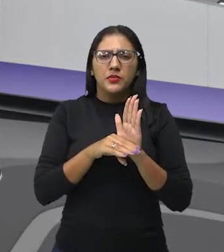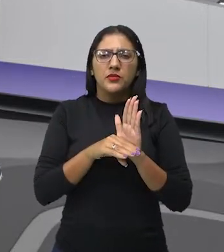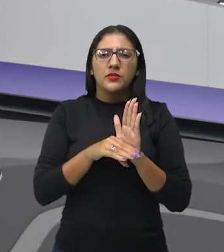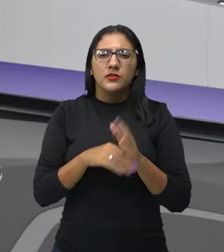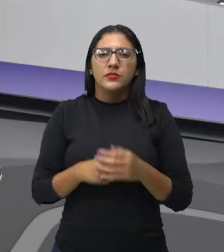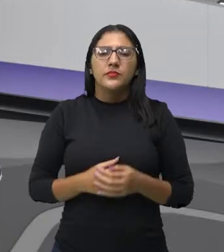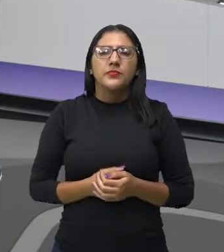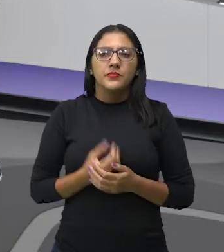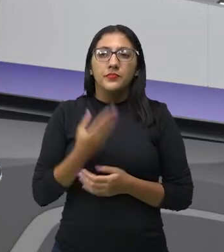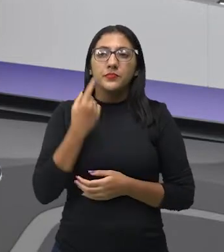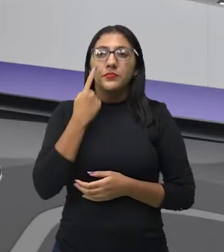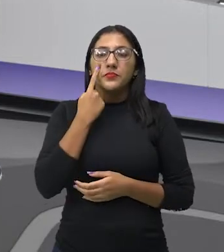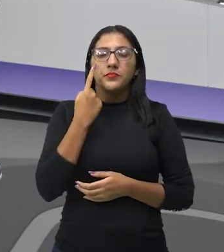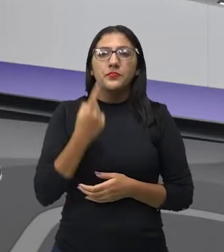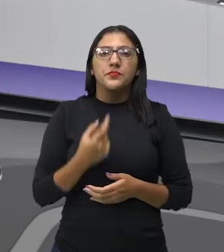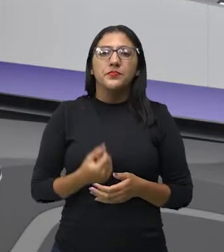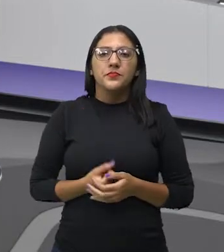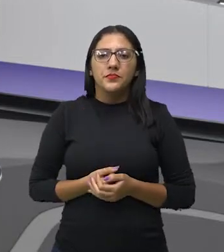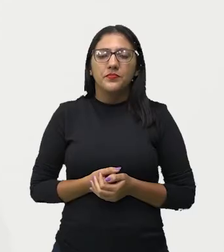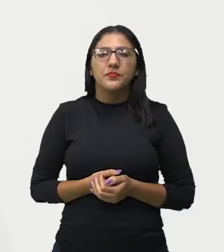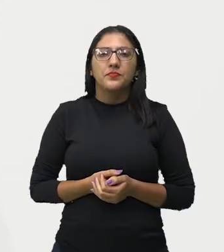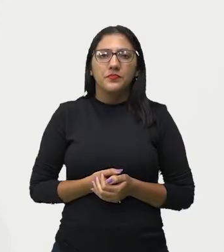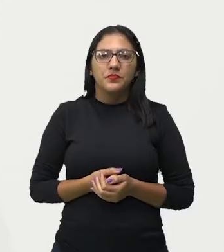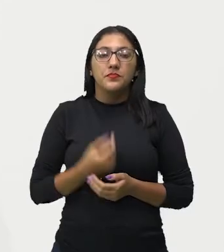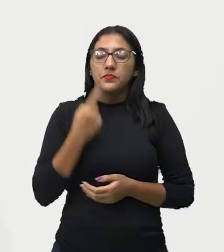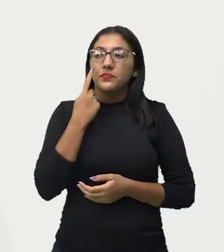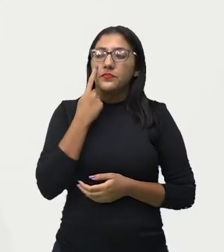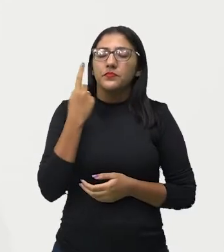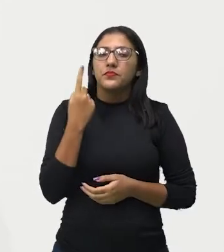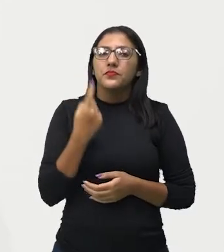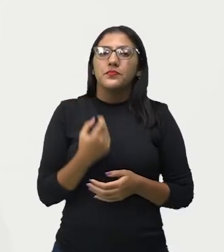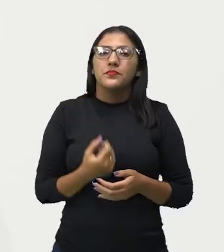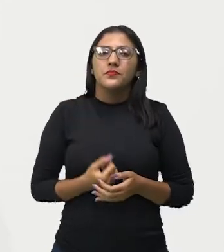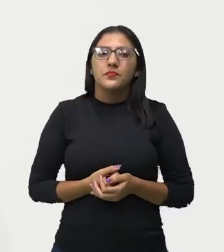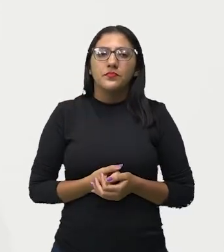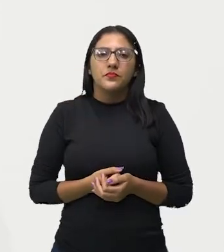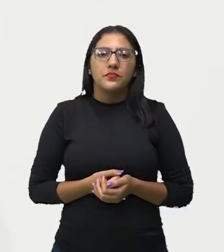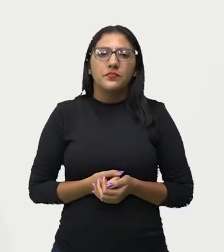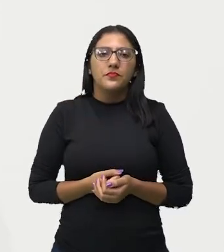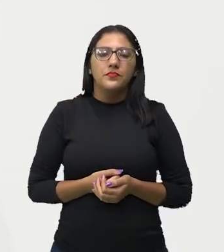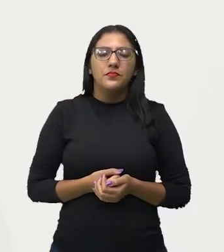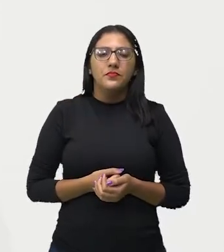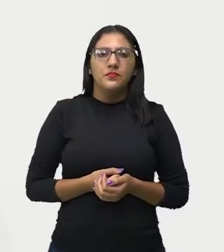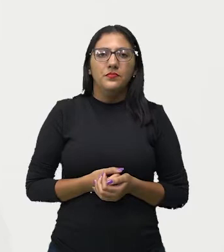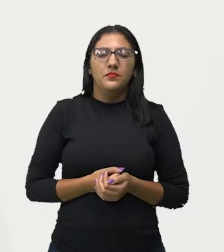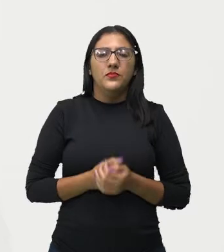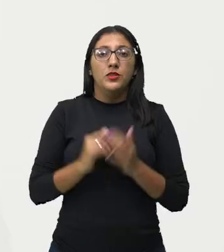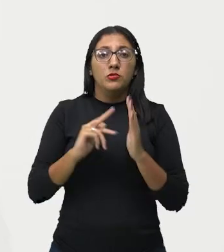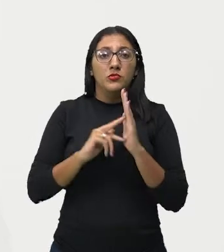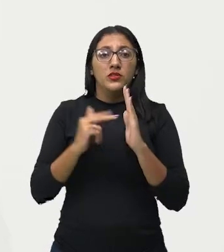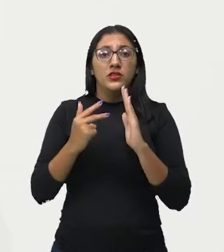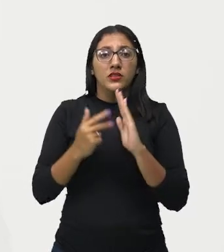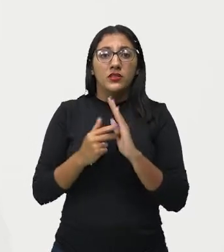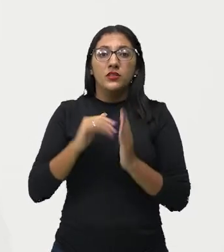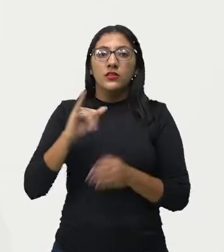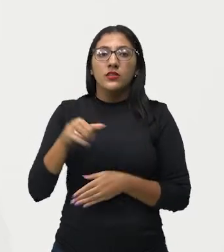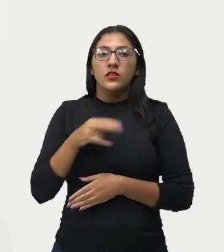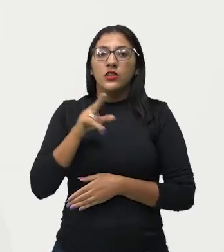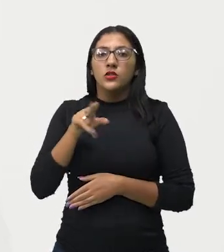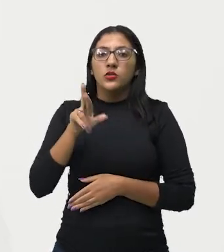trazer aqui a definição de juros para vocês. Vejam só comigo então na nossa próxima cartela. Temos então aí, ó,